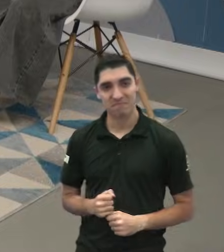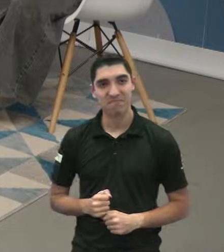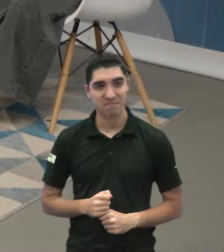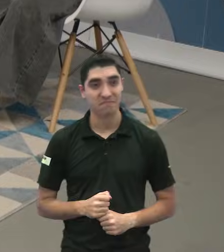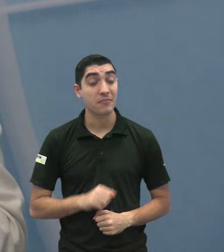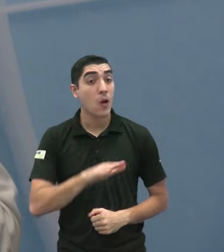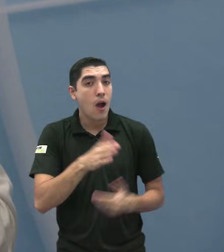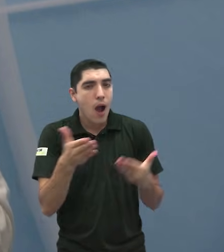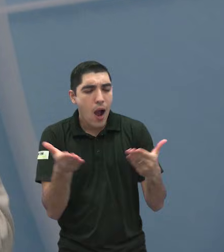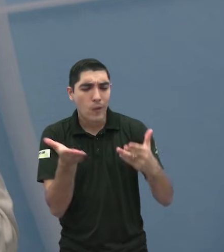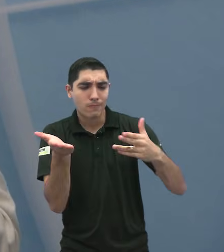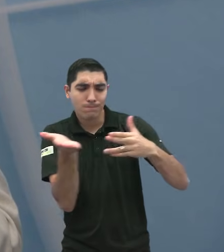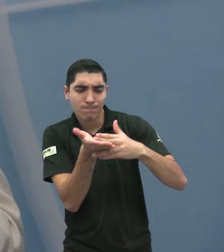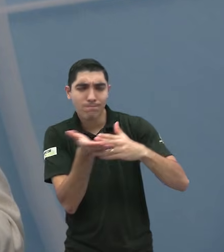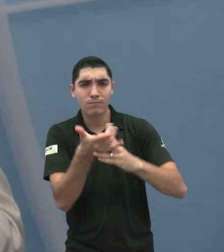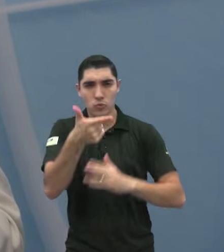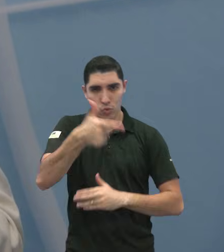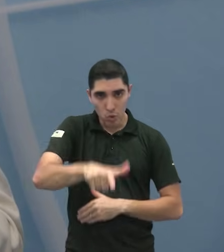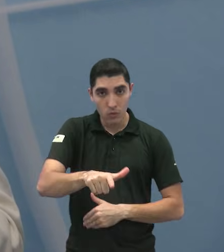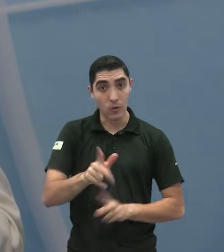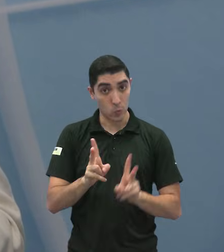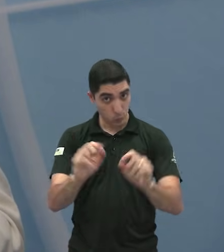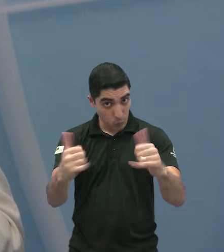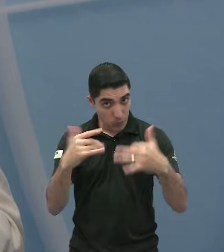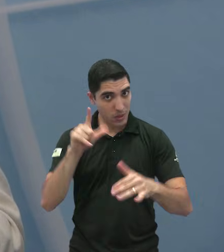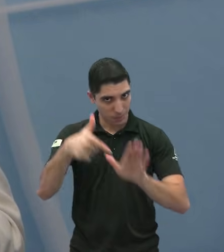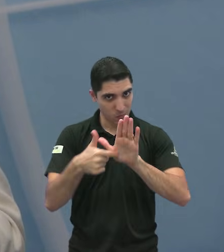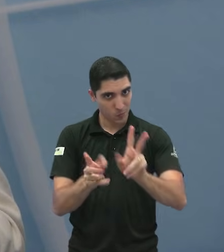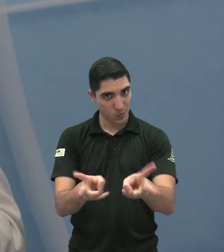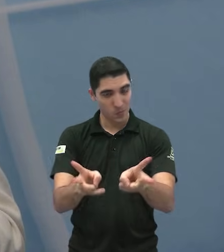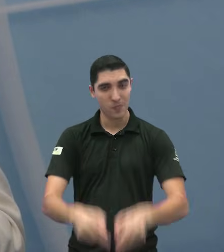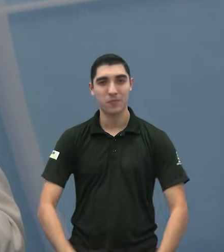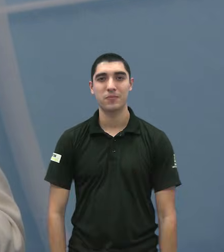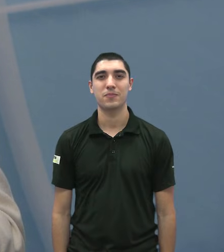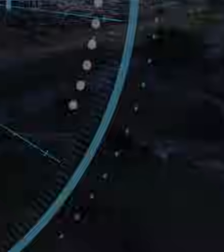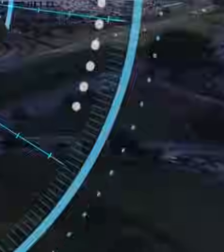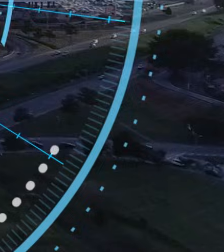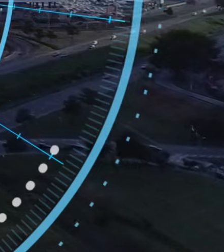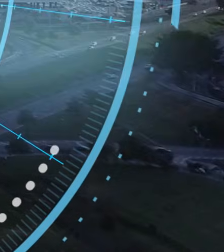vamos fazer mais uma pausa aqui no Diálogos da Cidade. Fique com a gente volta já.